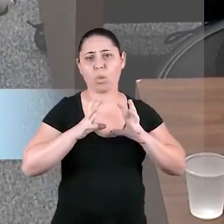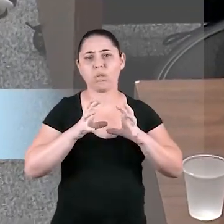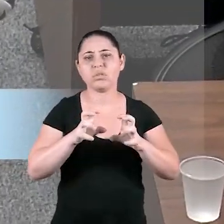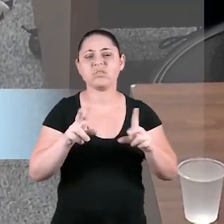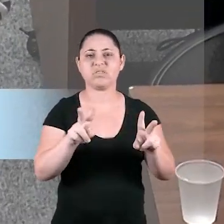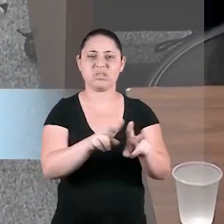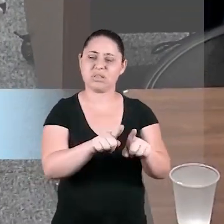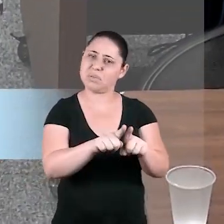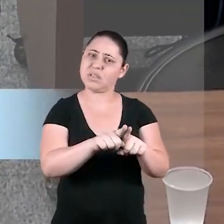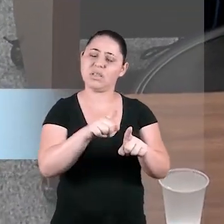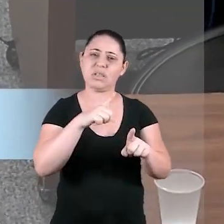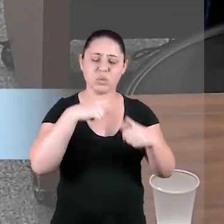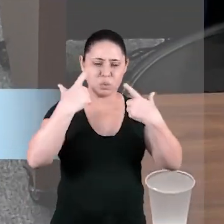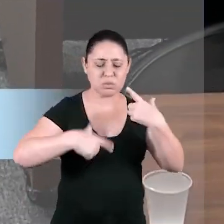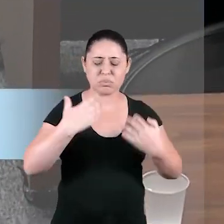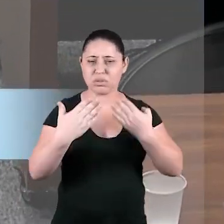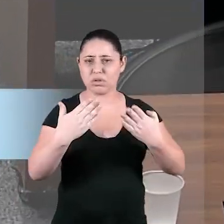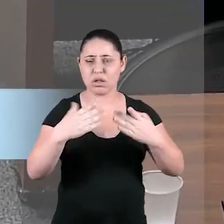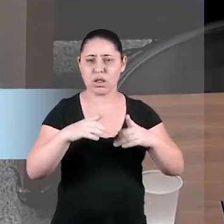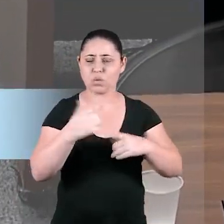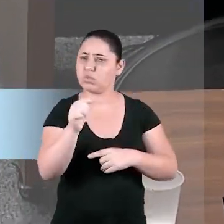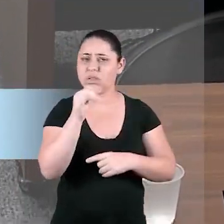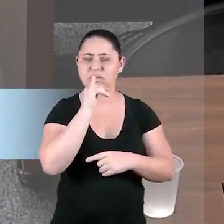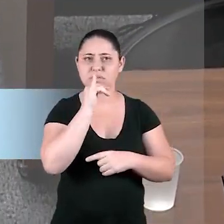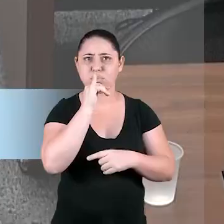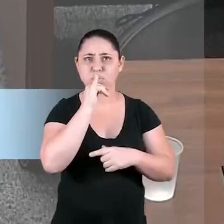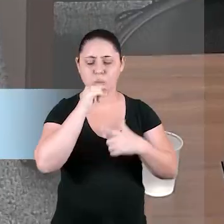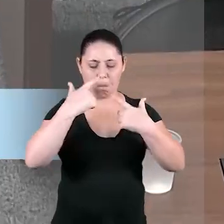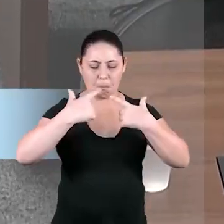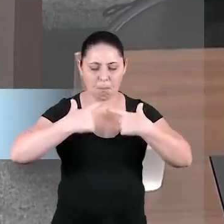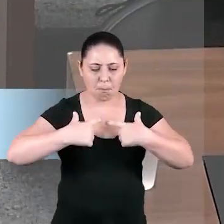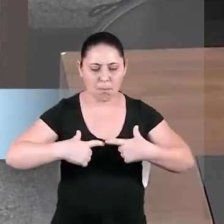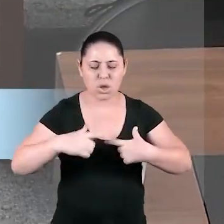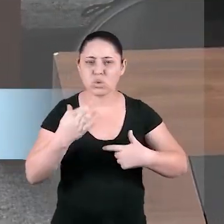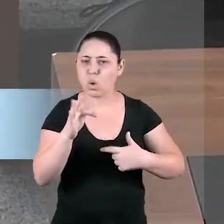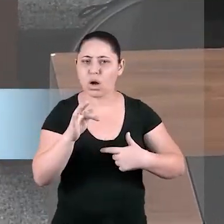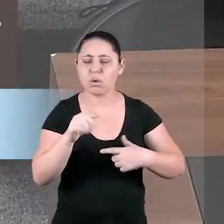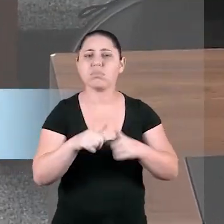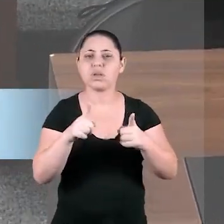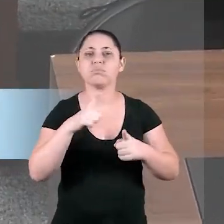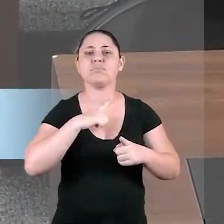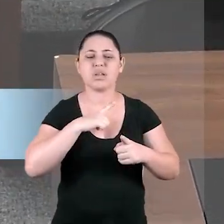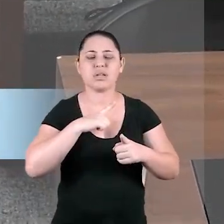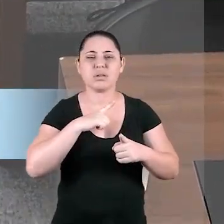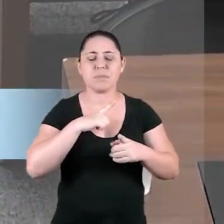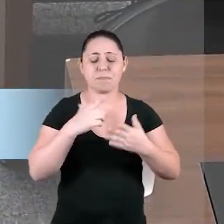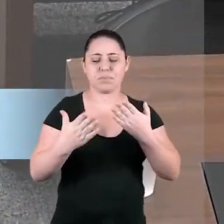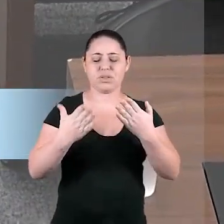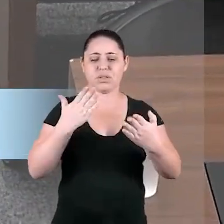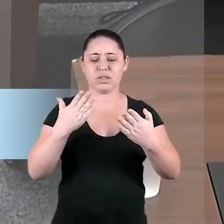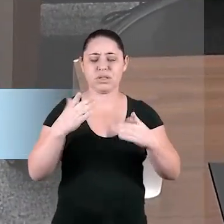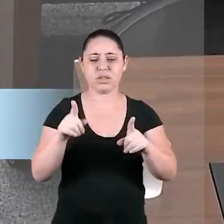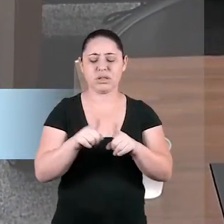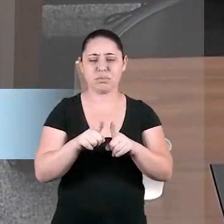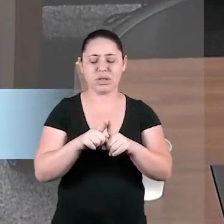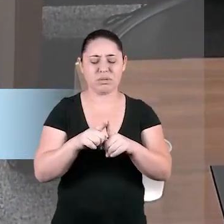um sofrimento psicológico, ela não tem a dor física ainda, mas ela já tem a dor psicológica, e a dor espiritual, que é uma das